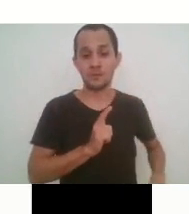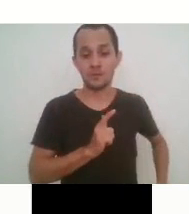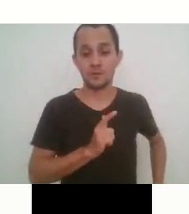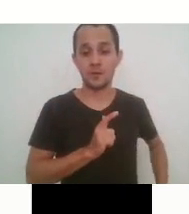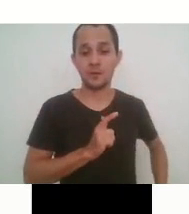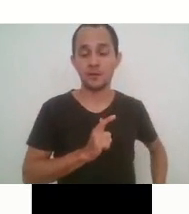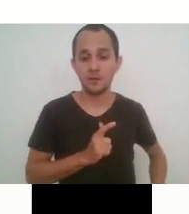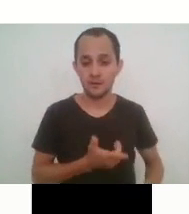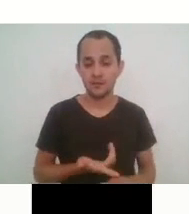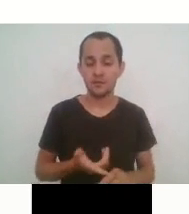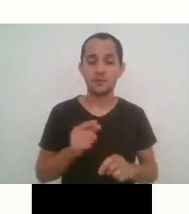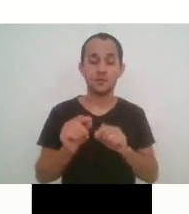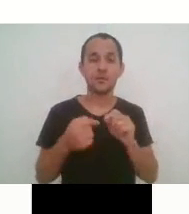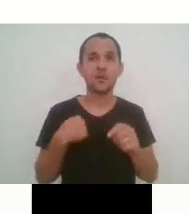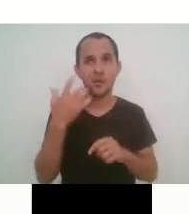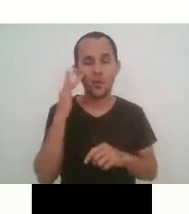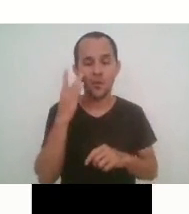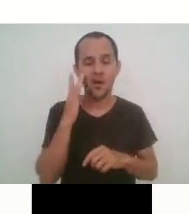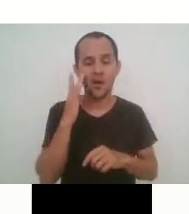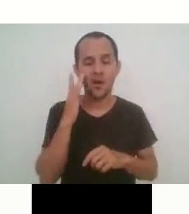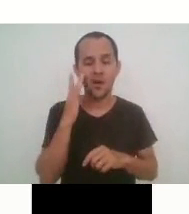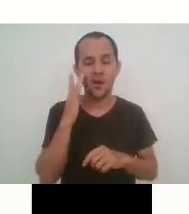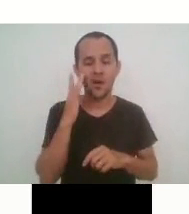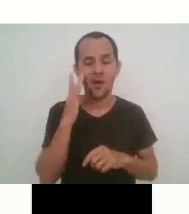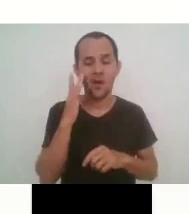acho que mais do que nunca.